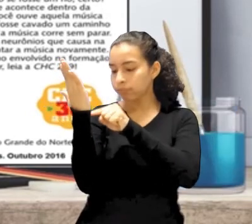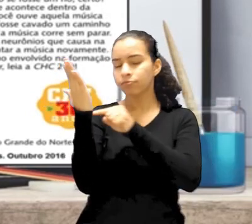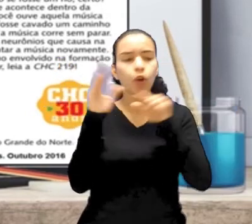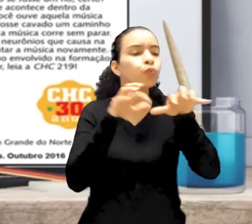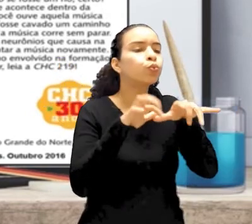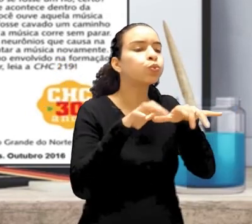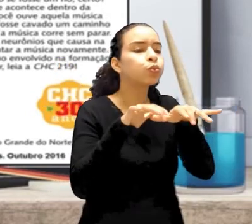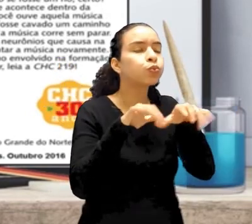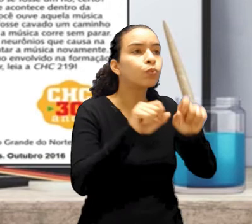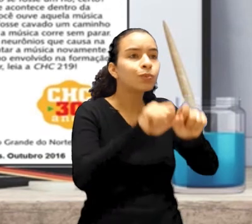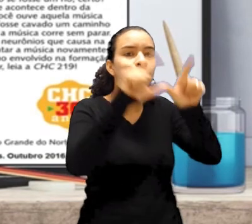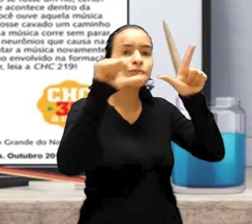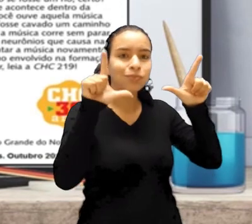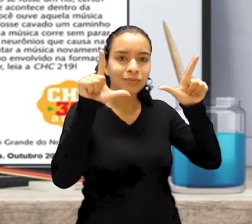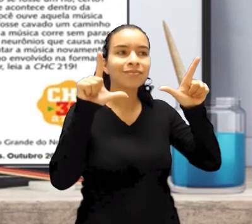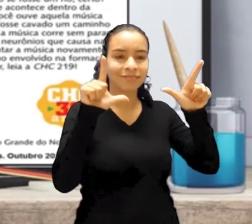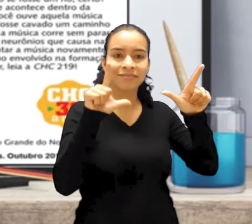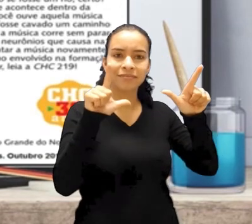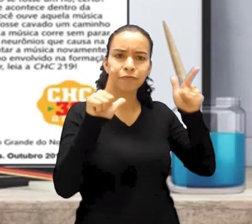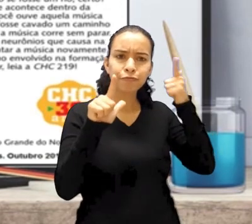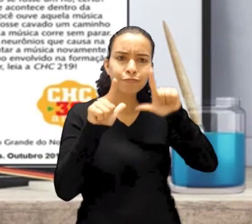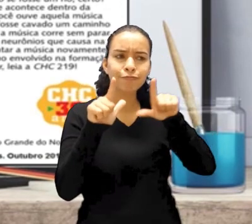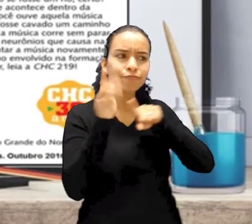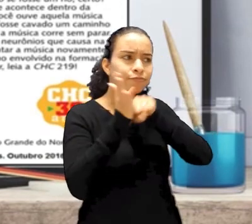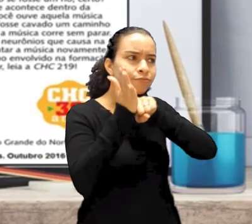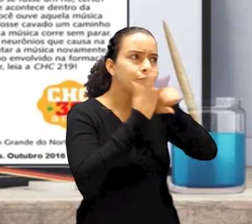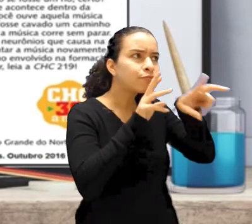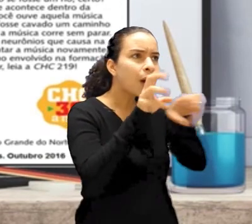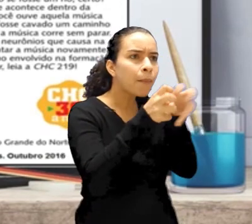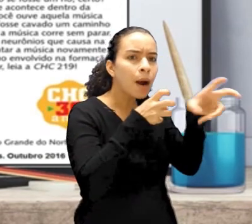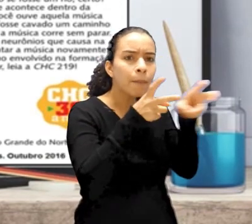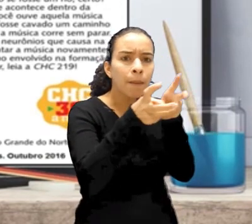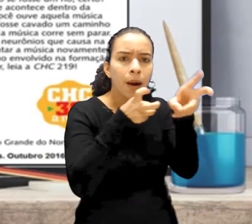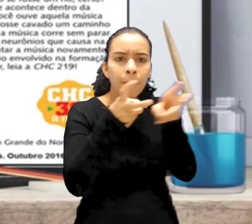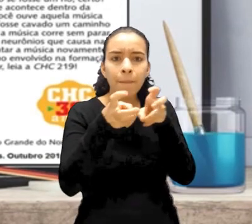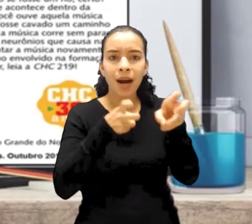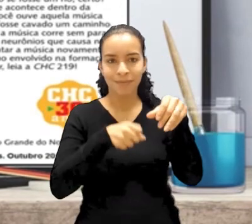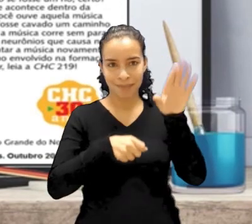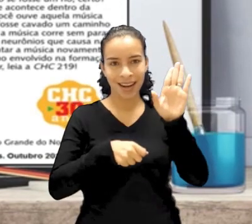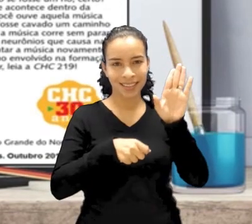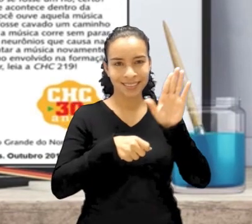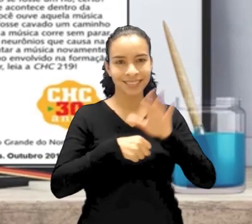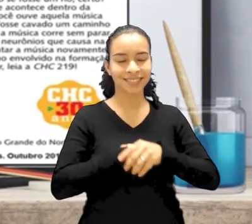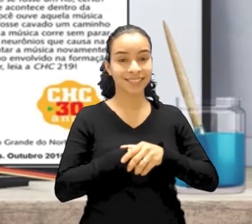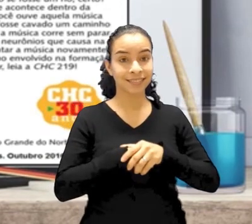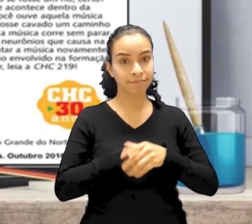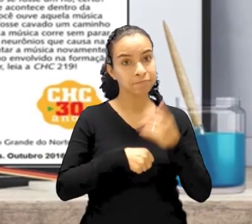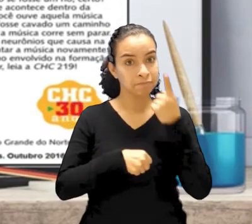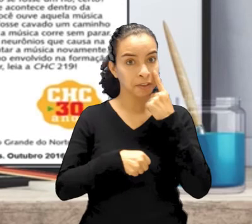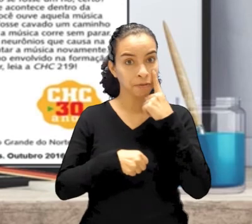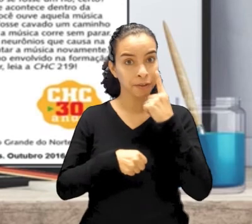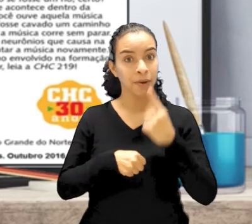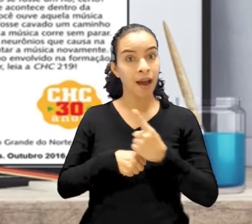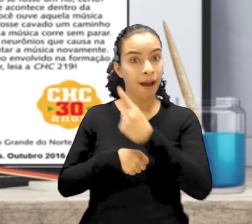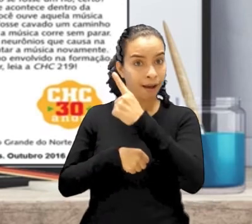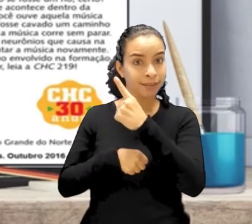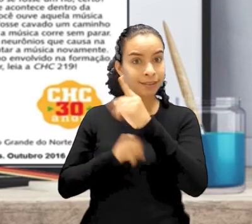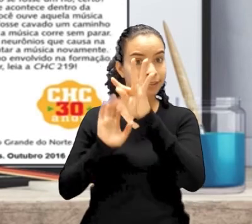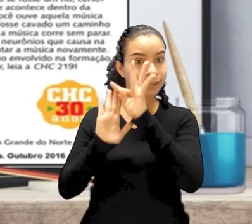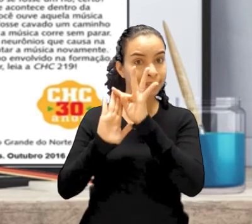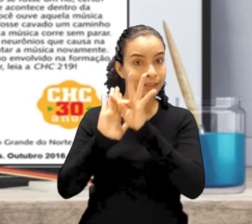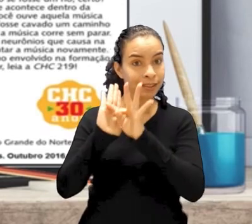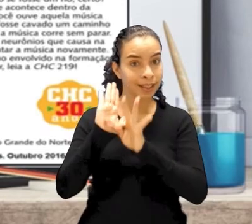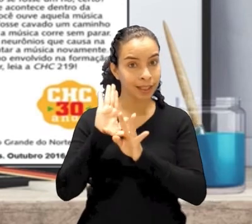tratam sobre esses assuntos. E como eu falei, né, ele é publicado em uma revista, então veja que ele tem essa organização